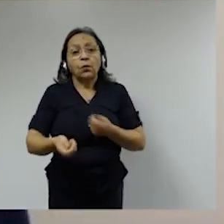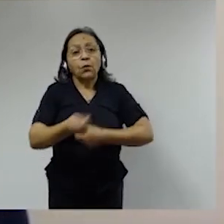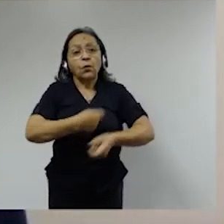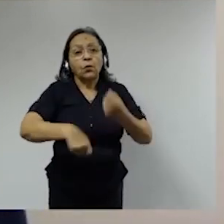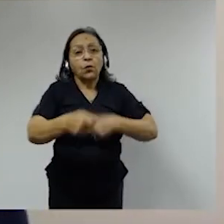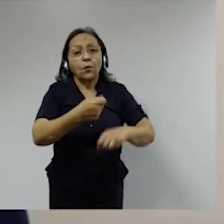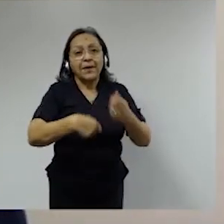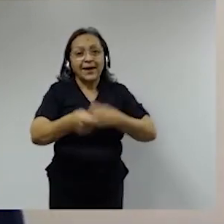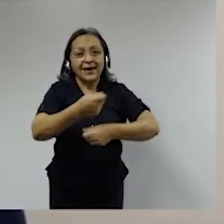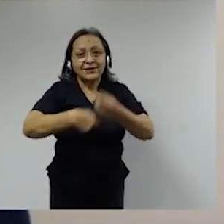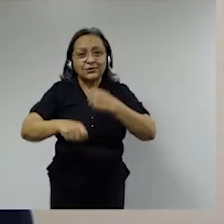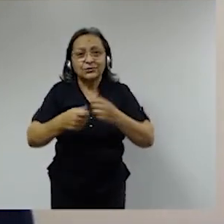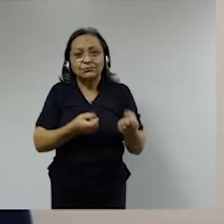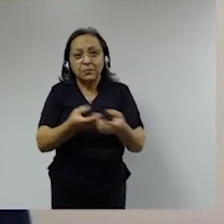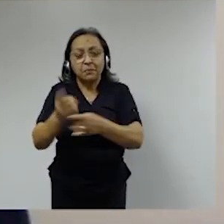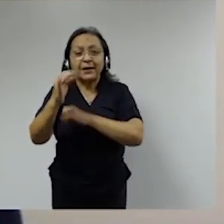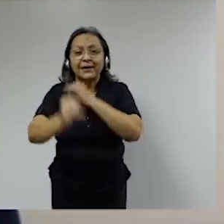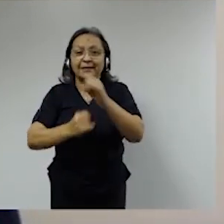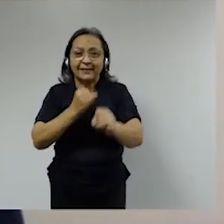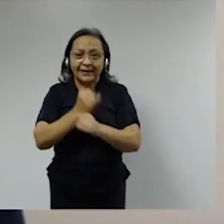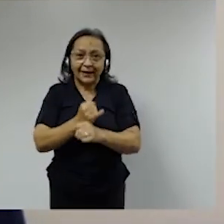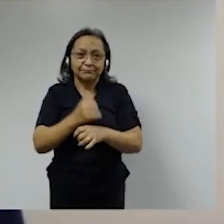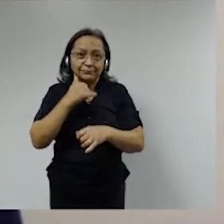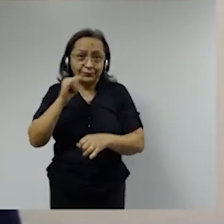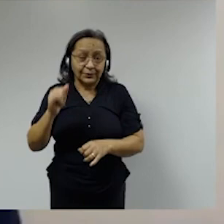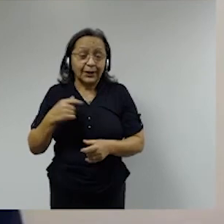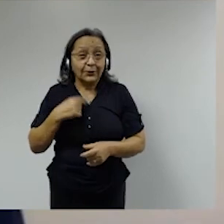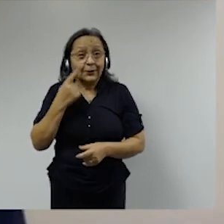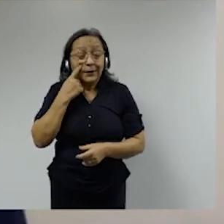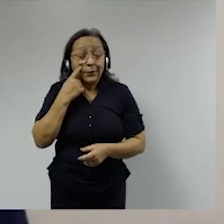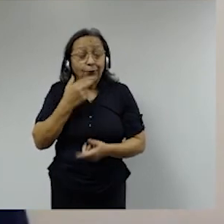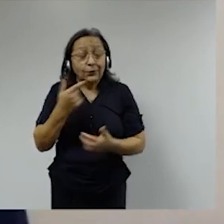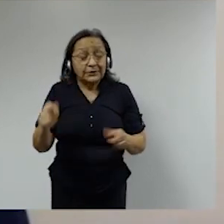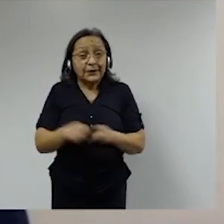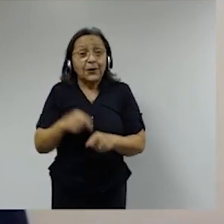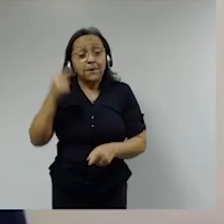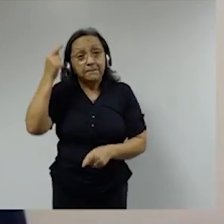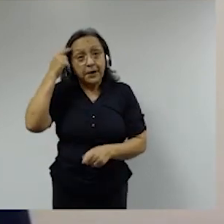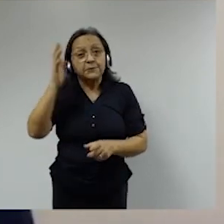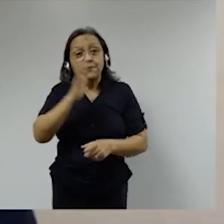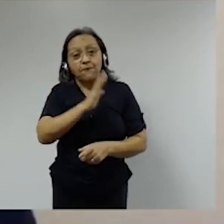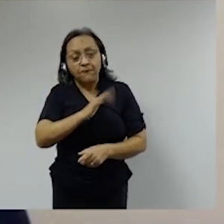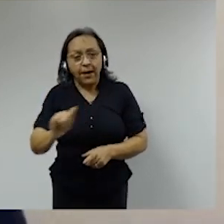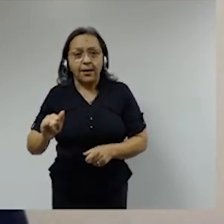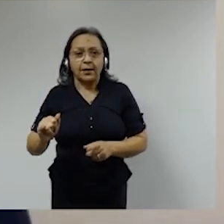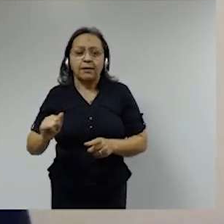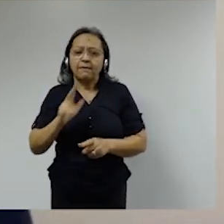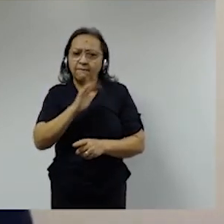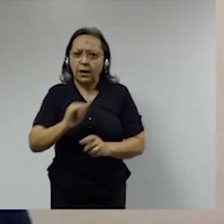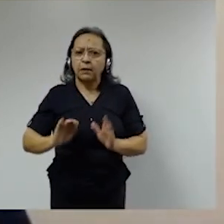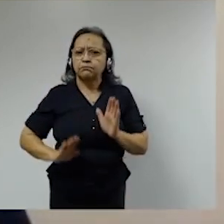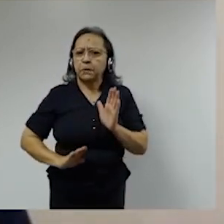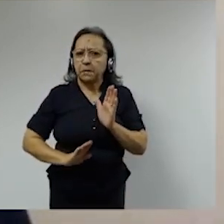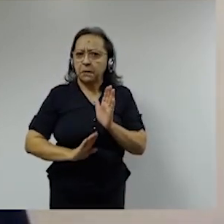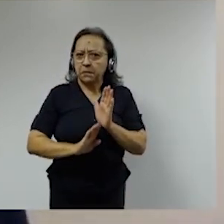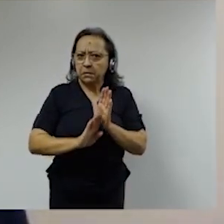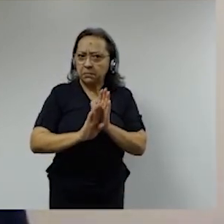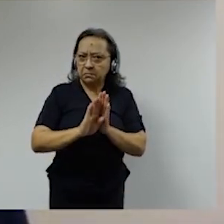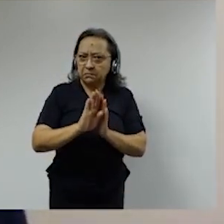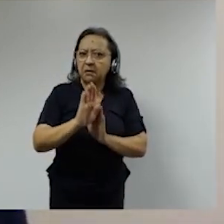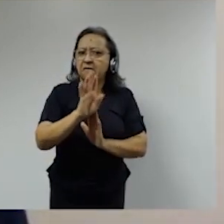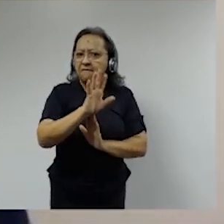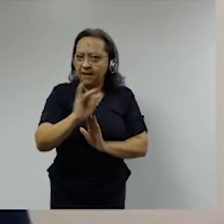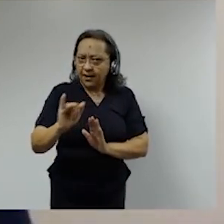eletrônico, outro aspecto que eu imagino que vai ganhar muito, e tem ganho muito corpo, e vai ganhar muito